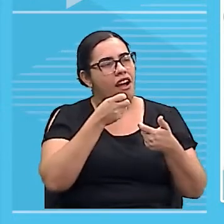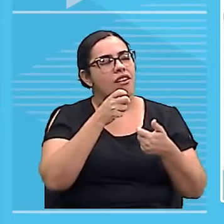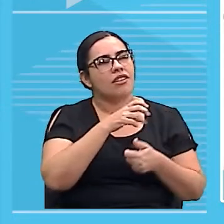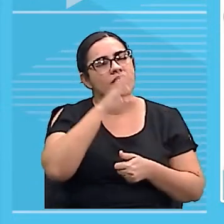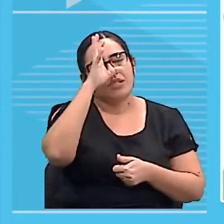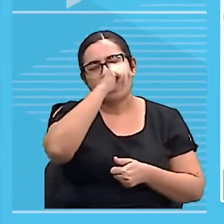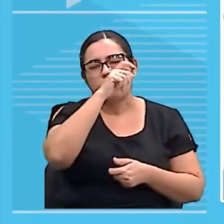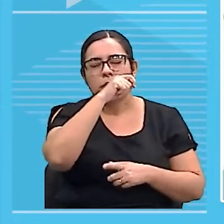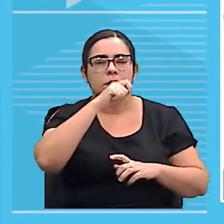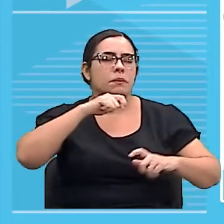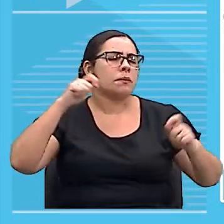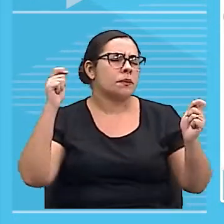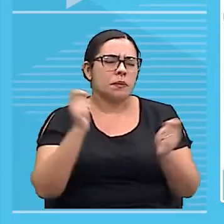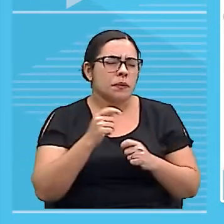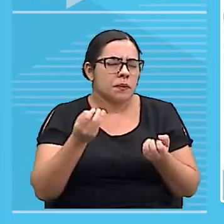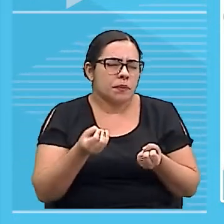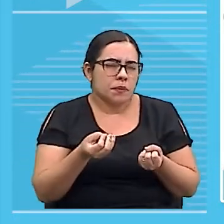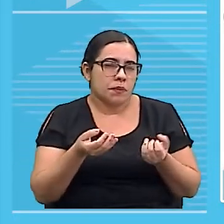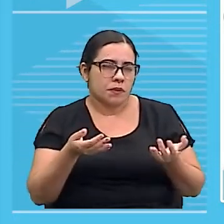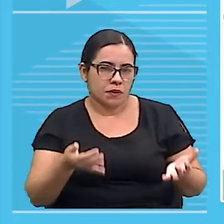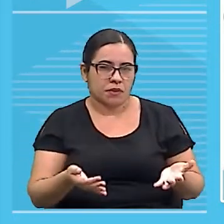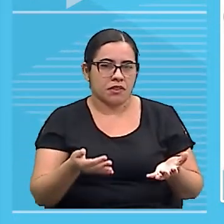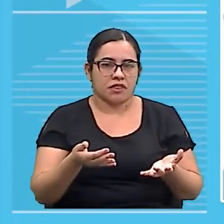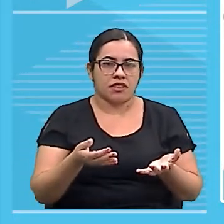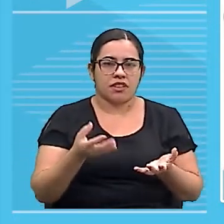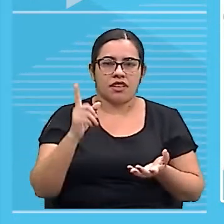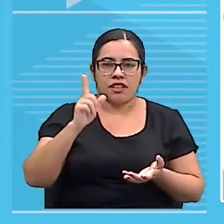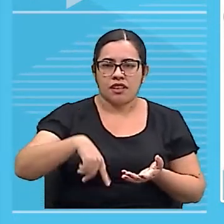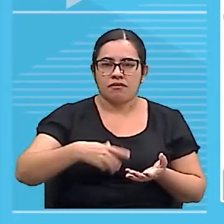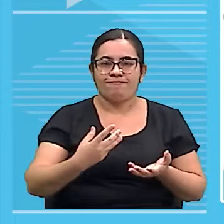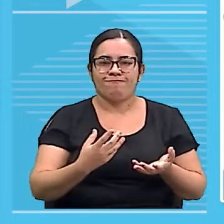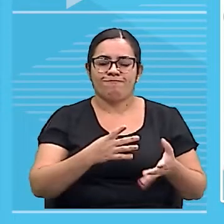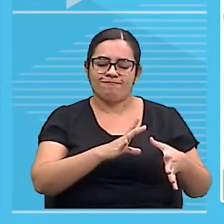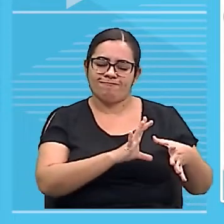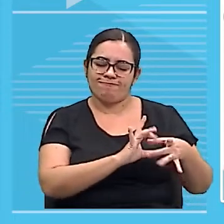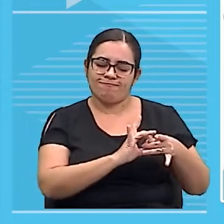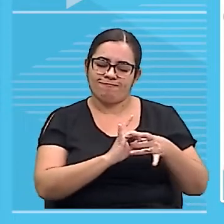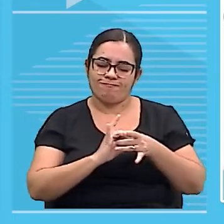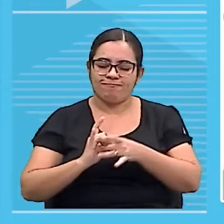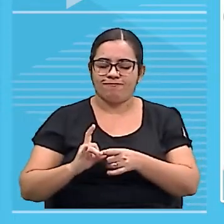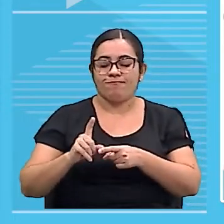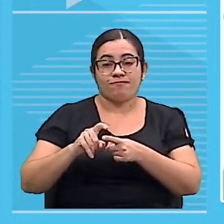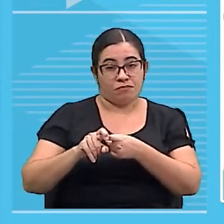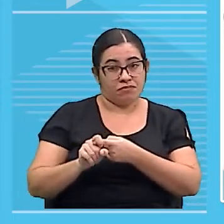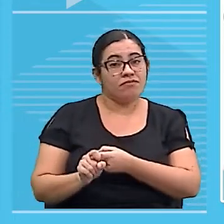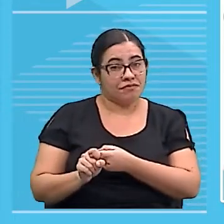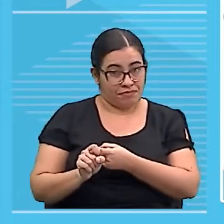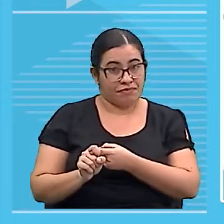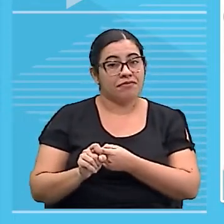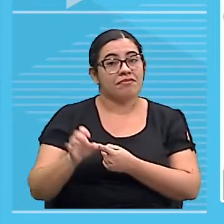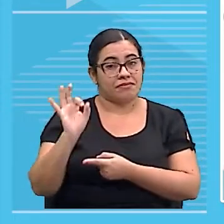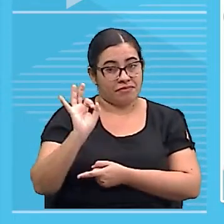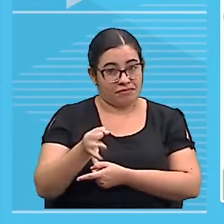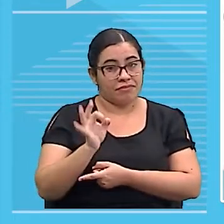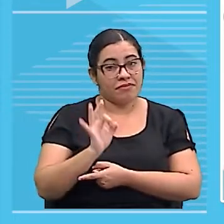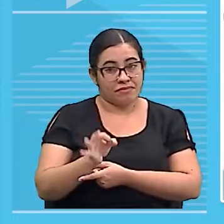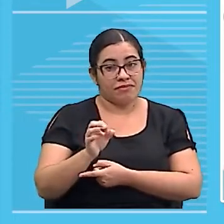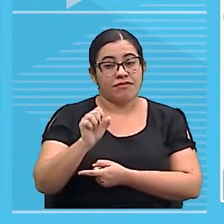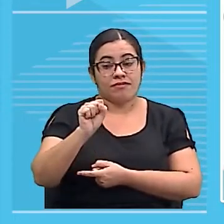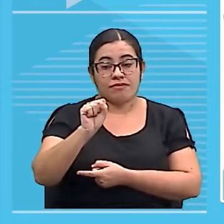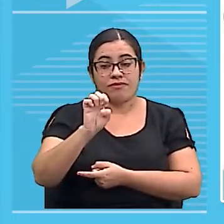melhor e como ocorre a Associação de Resistores em Série